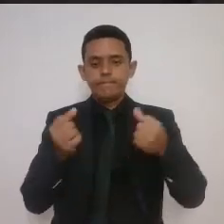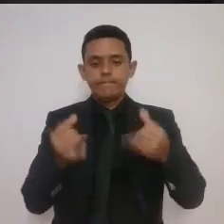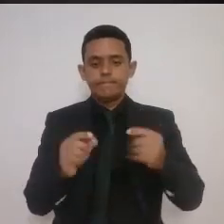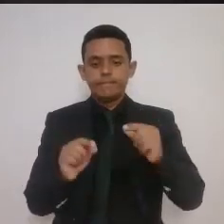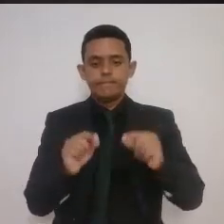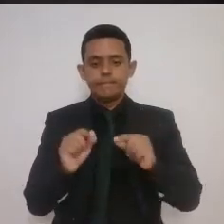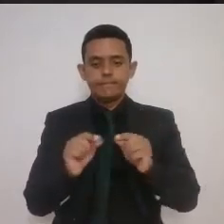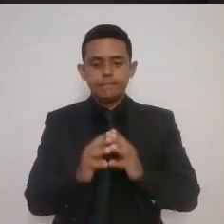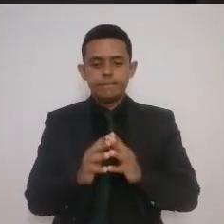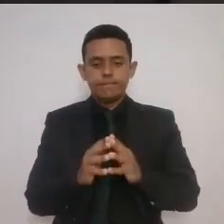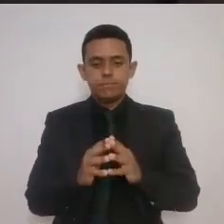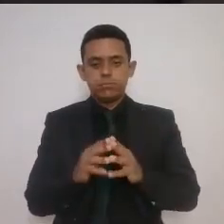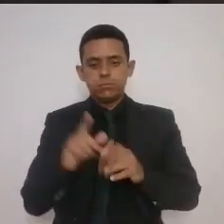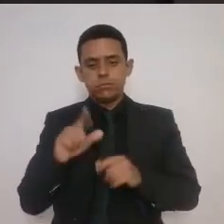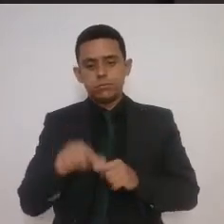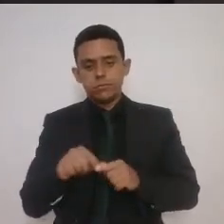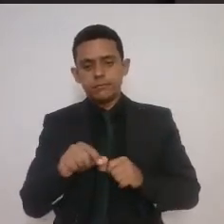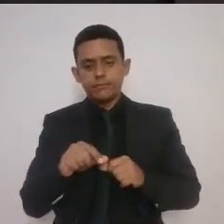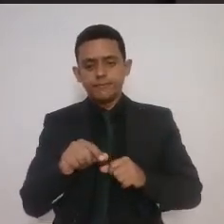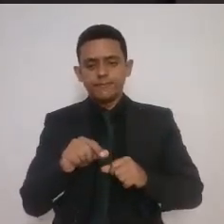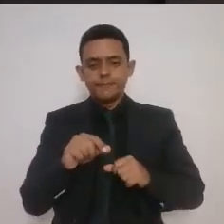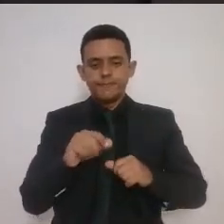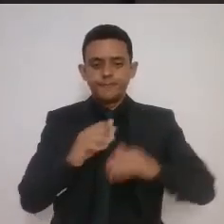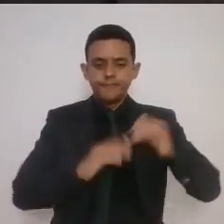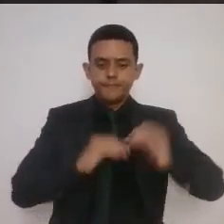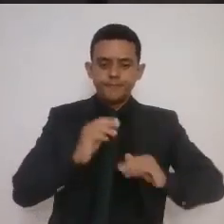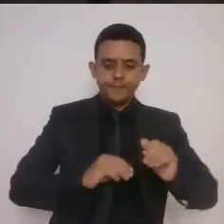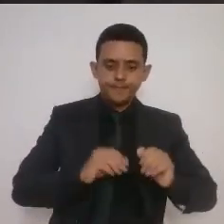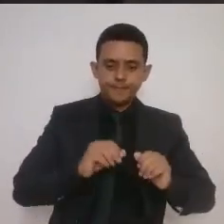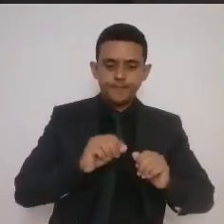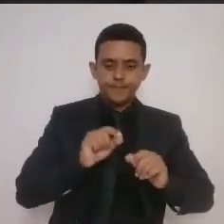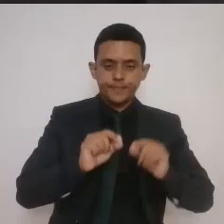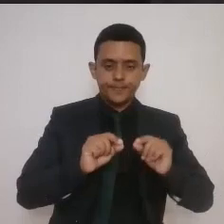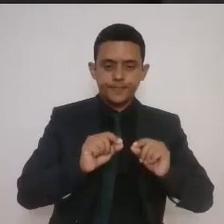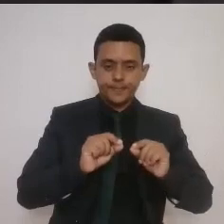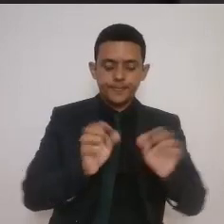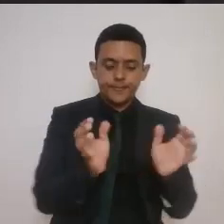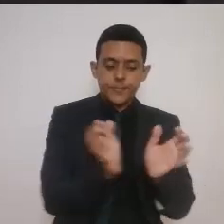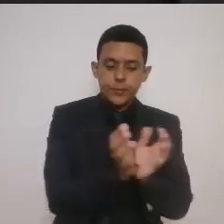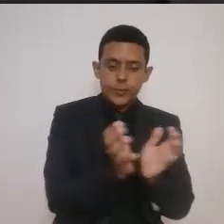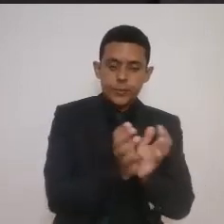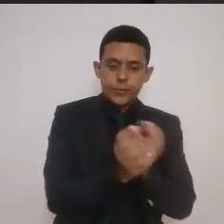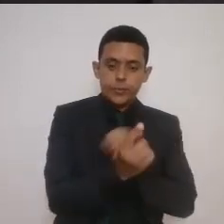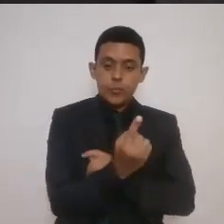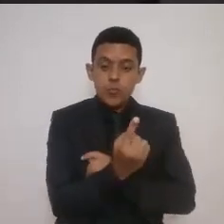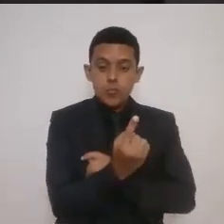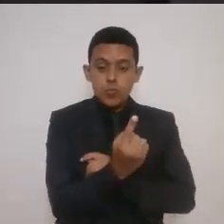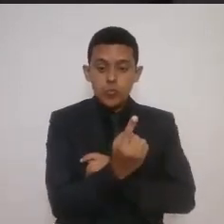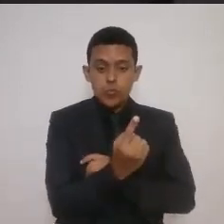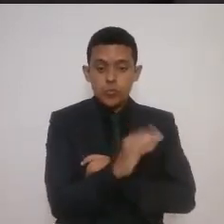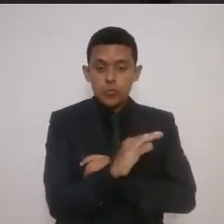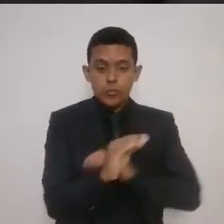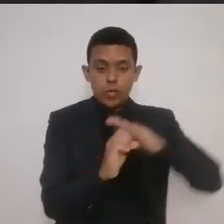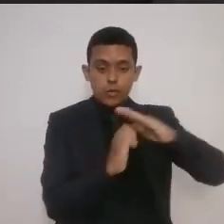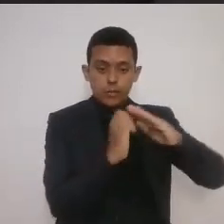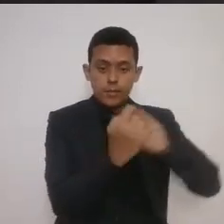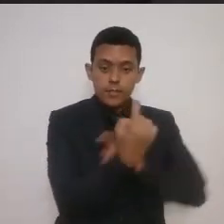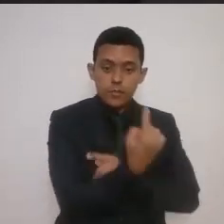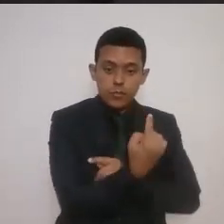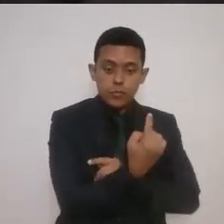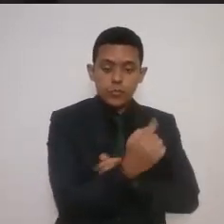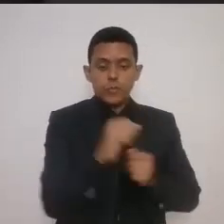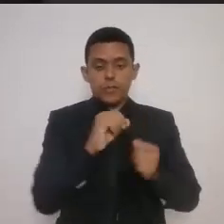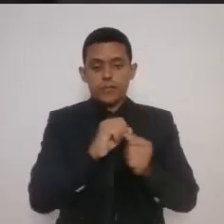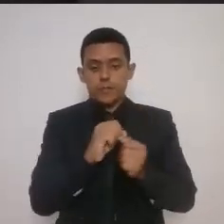envolve possíveis práticas delitivas atribuídas a um mesmo grupo econômico de natureza tributária, deixando entrever hipóteses